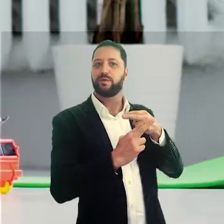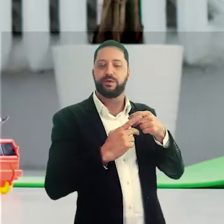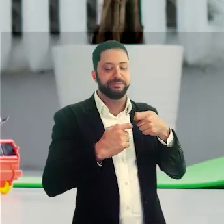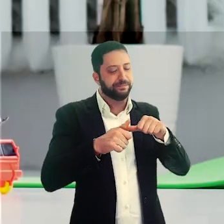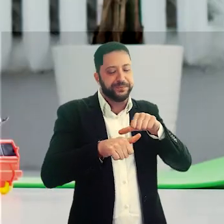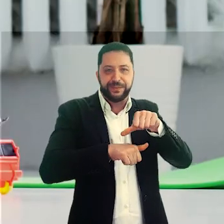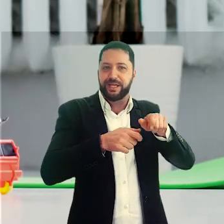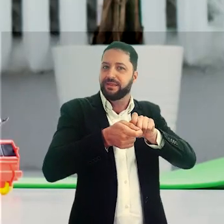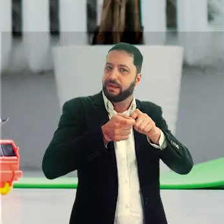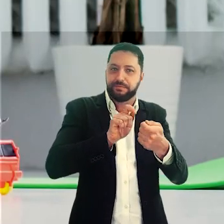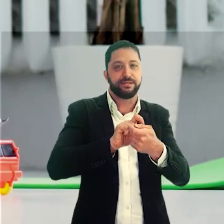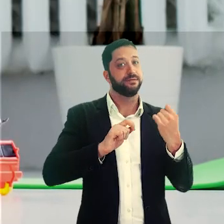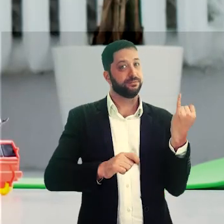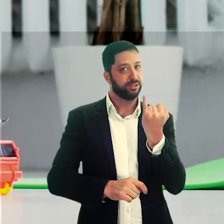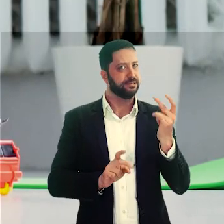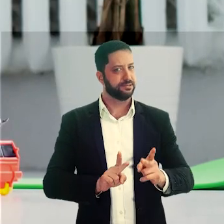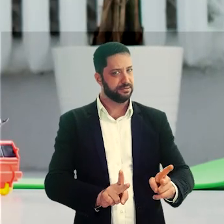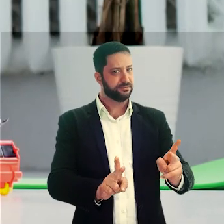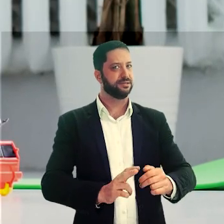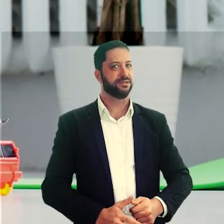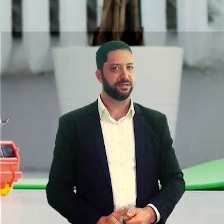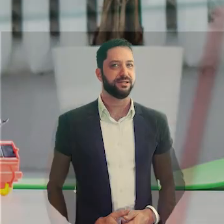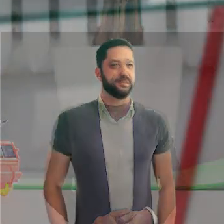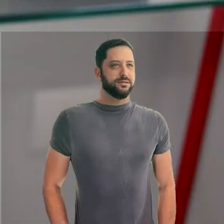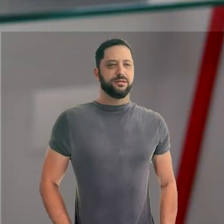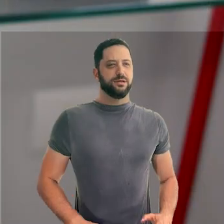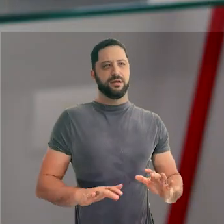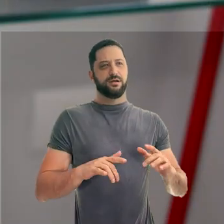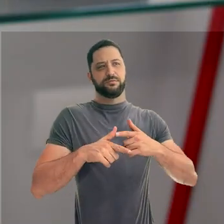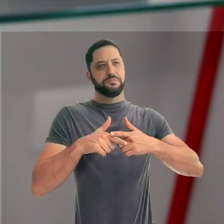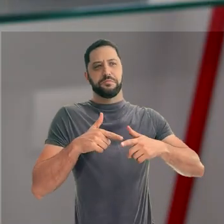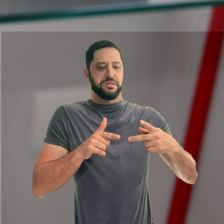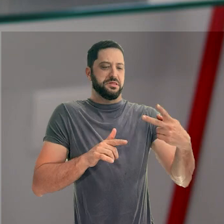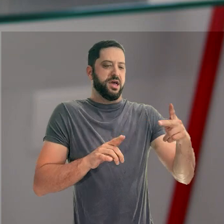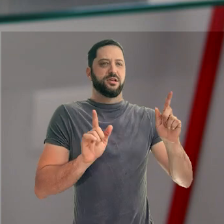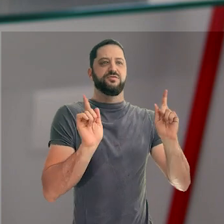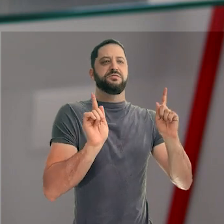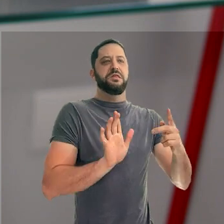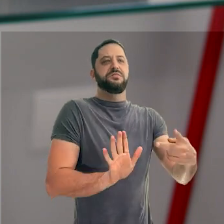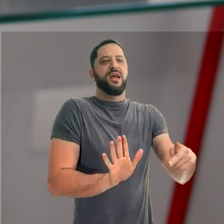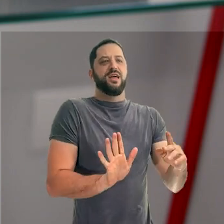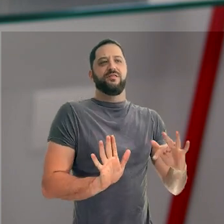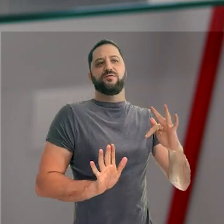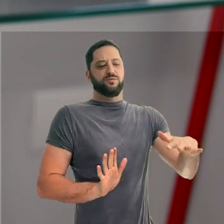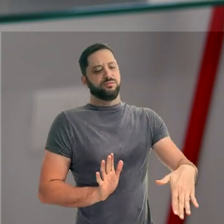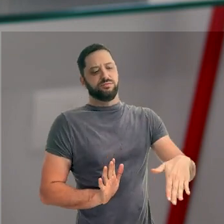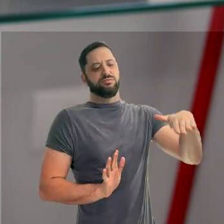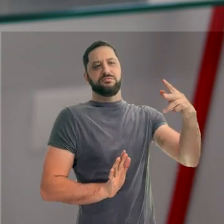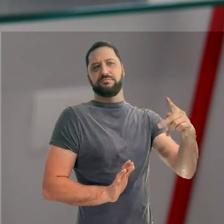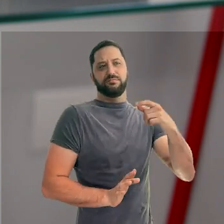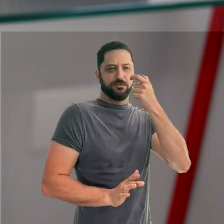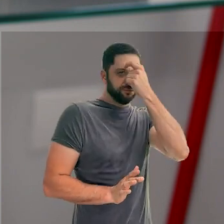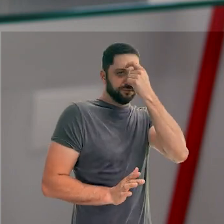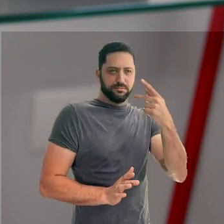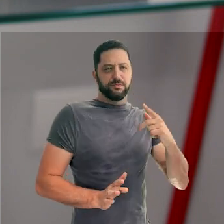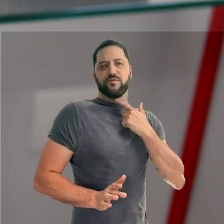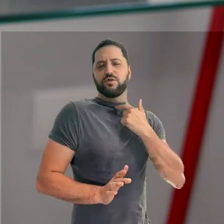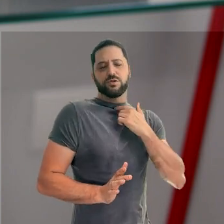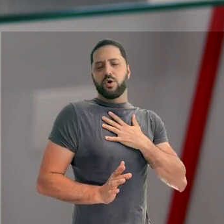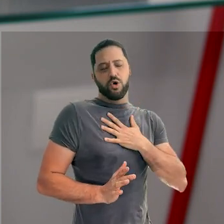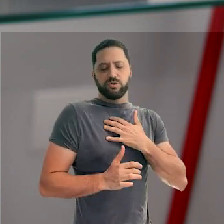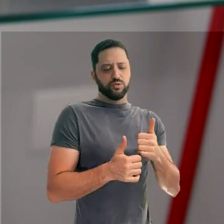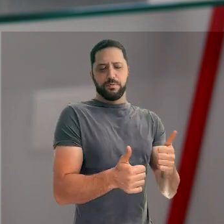e esteja aberto para adaptar-se às mudanças. Não tem problema ter os hobbies dele, acho que é natural, né, ter a personalidade